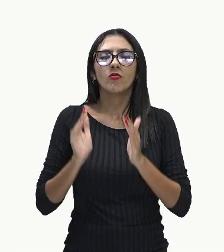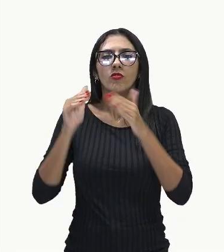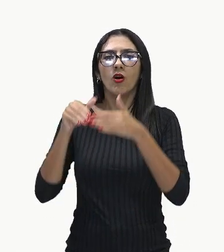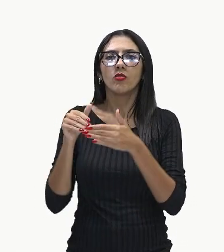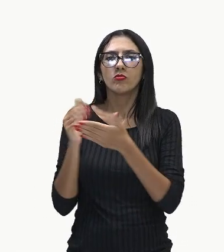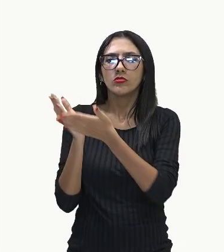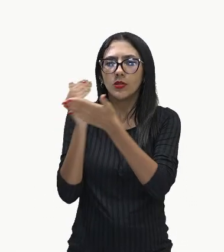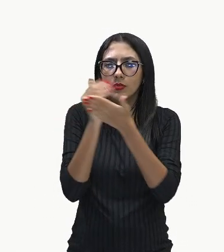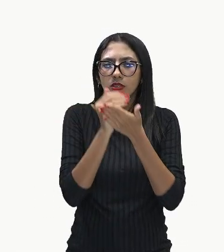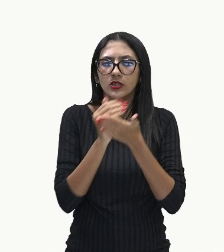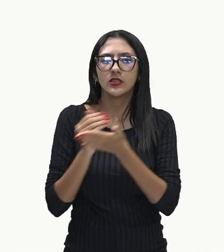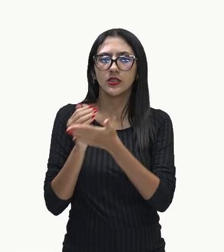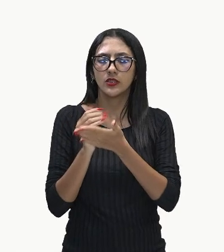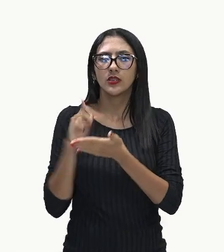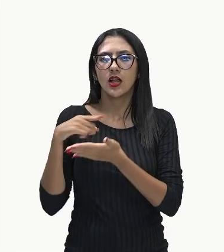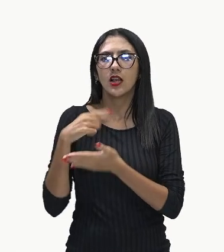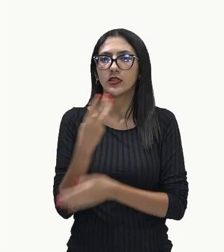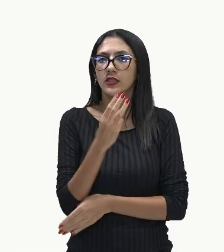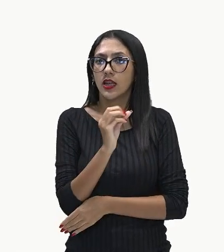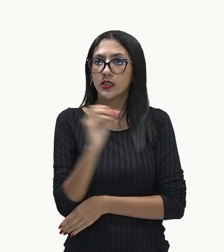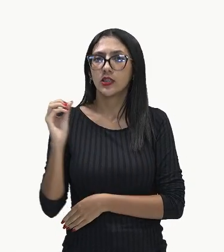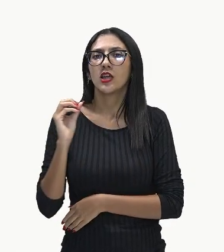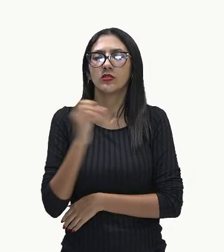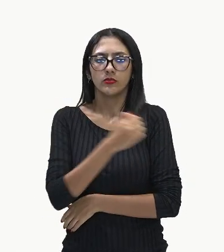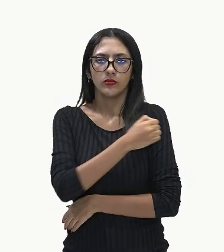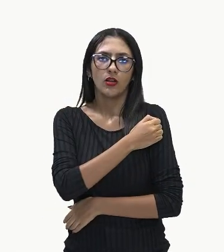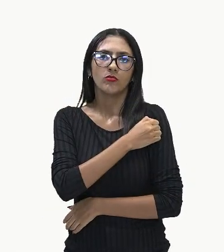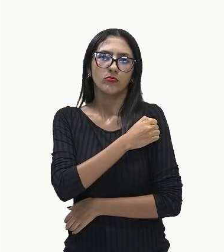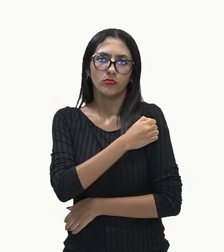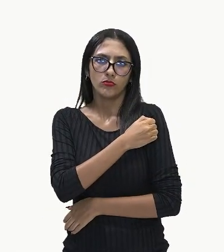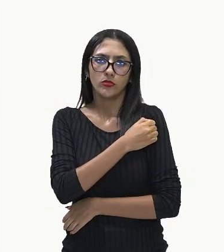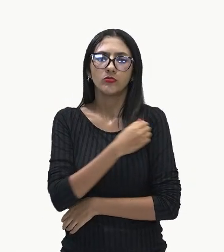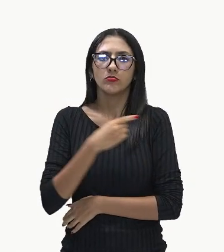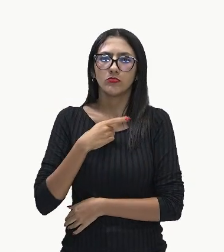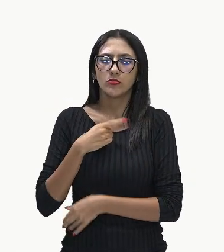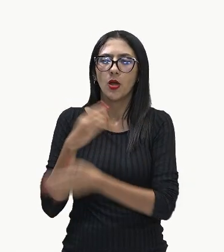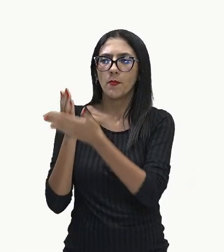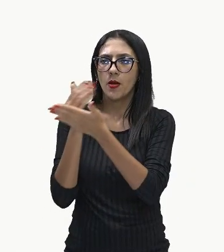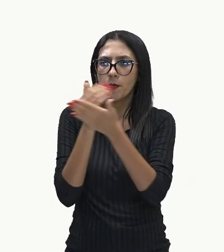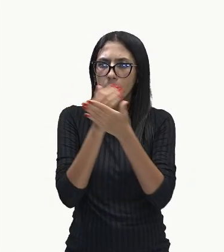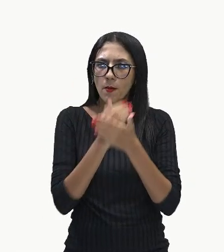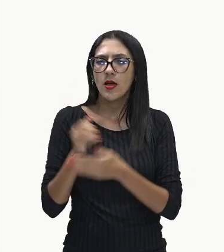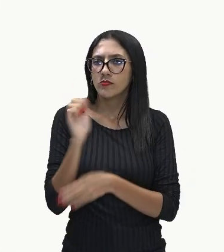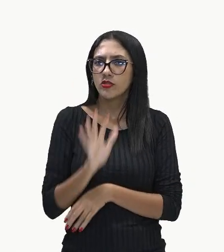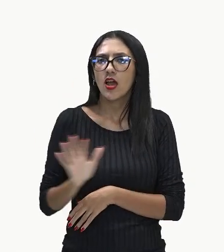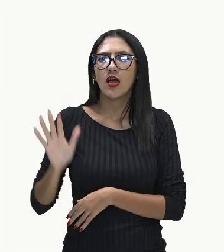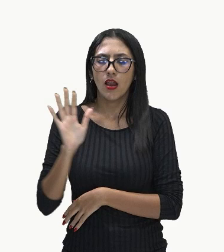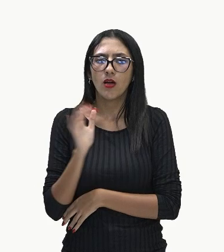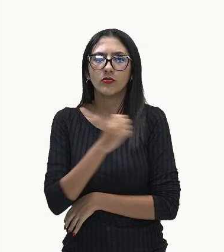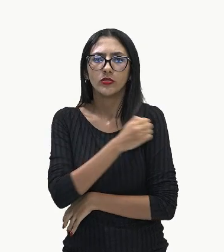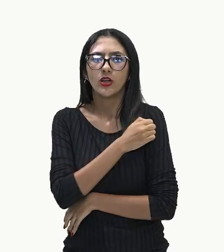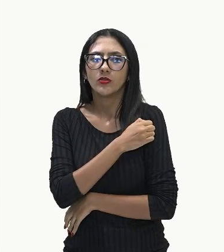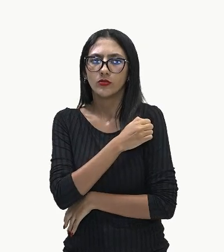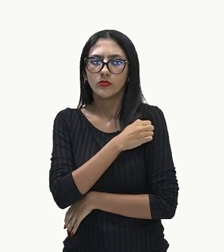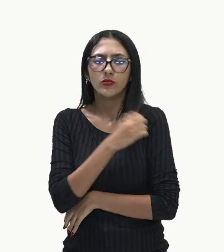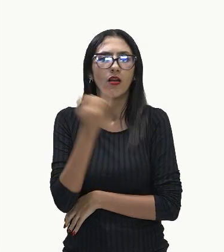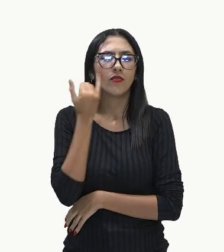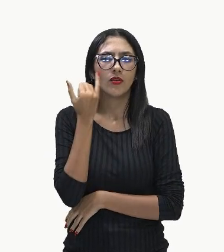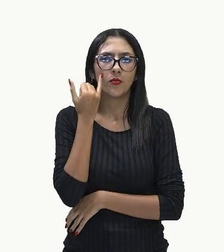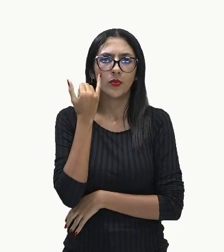é 300. São 300 alunos do 8º ano. Essa aqui, ó, é a